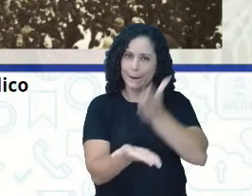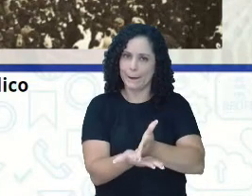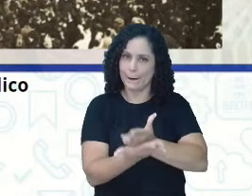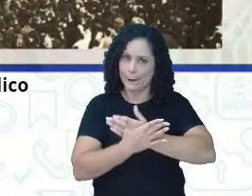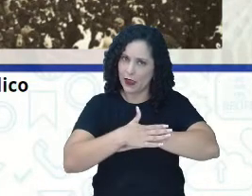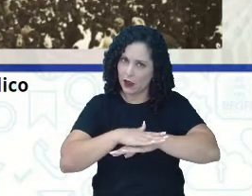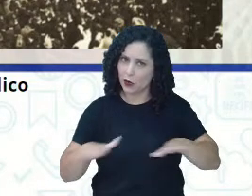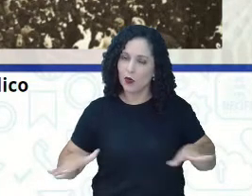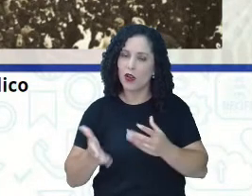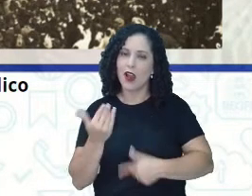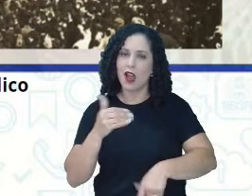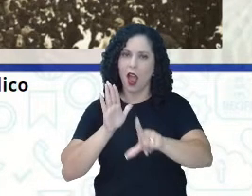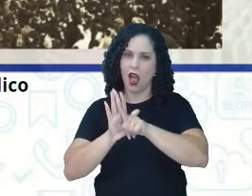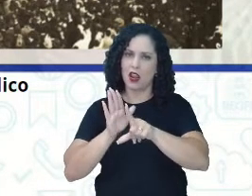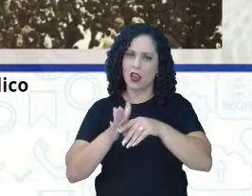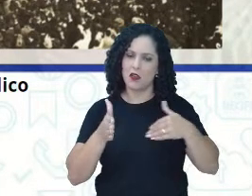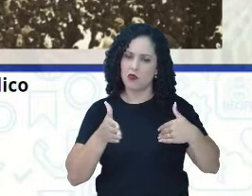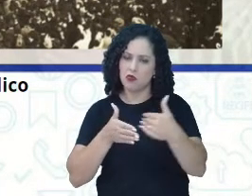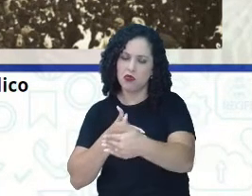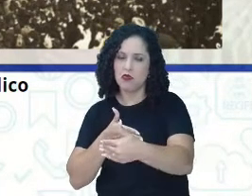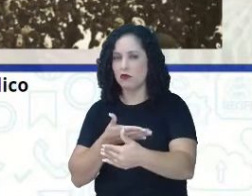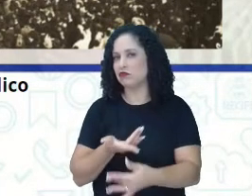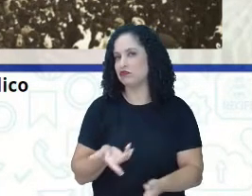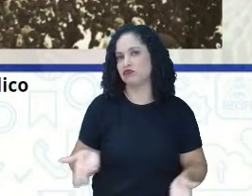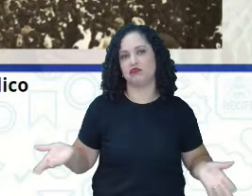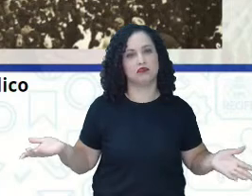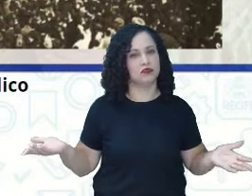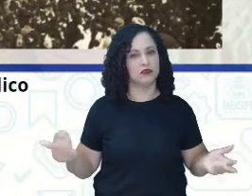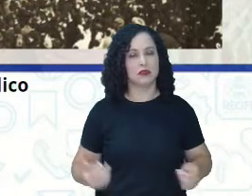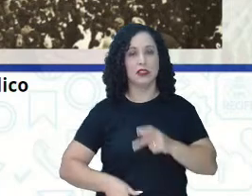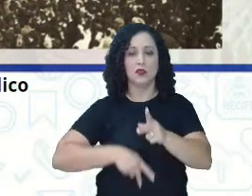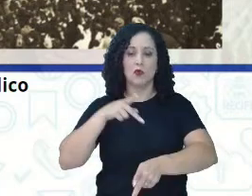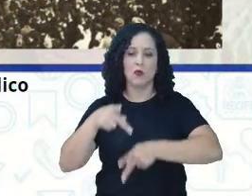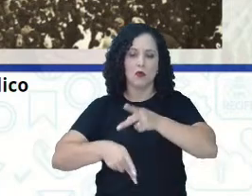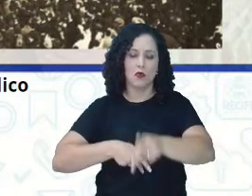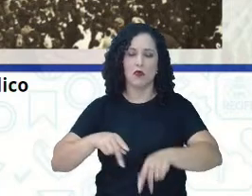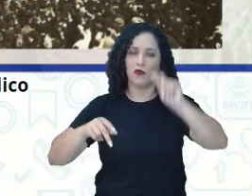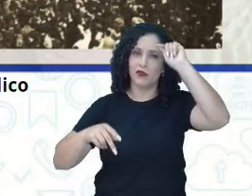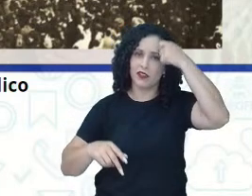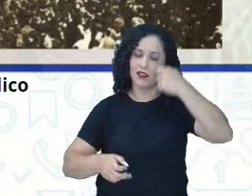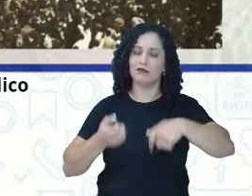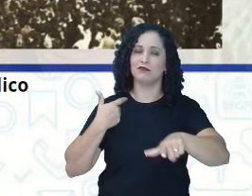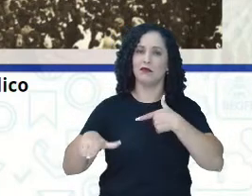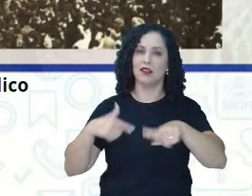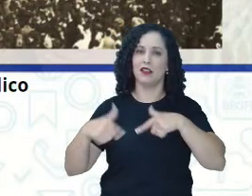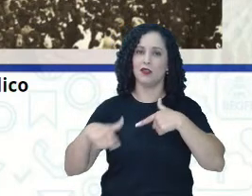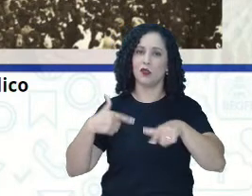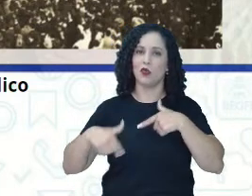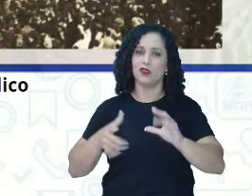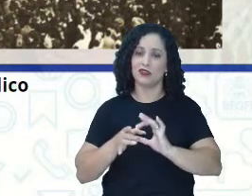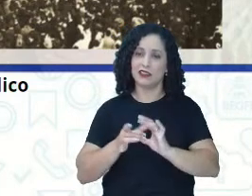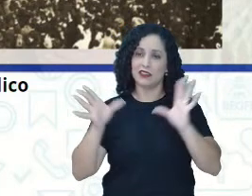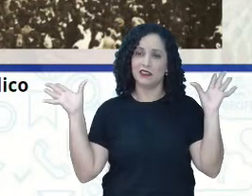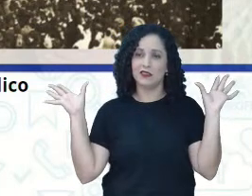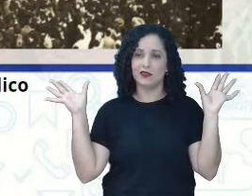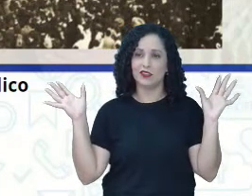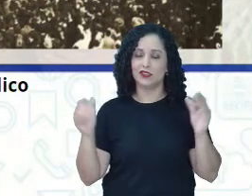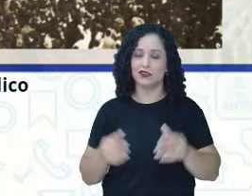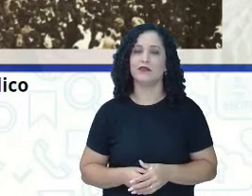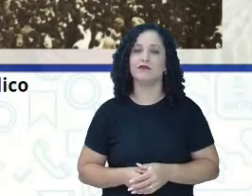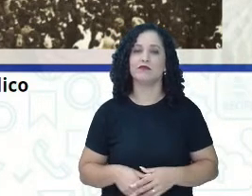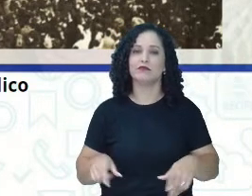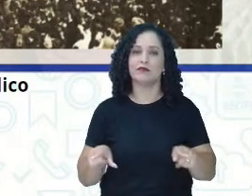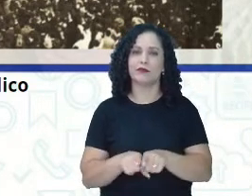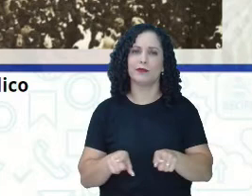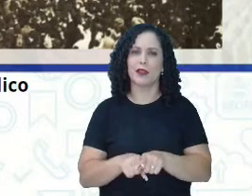foi acompanhada de qualquer projeto de inserção da população negra enquanto trabalhadoras livres, e muito menos